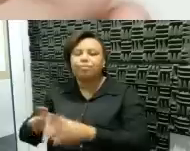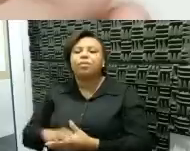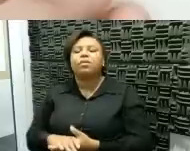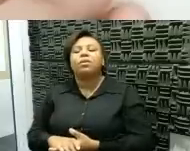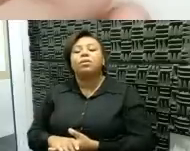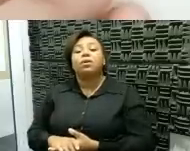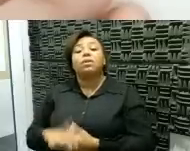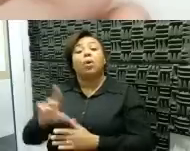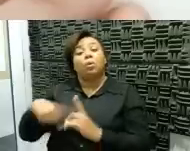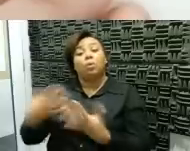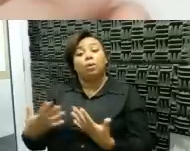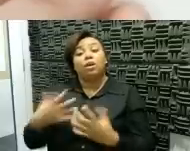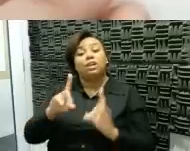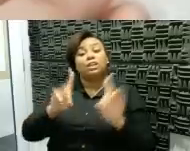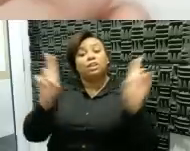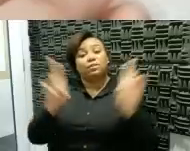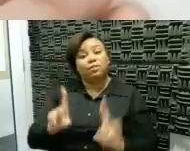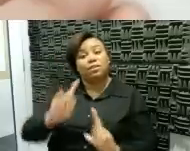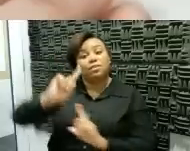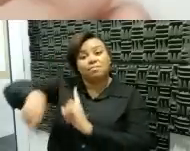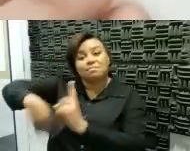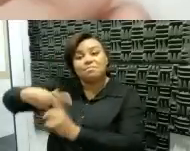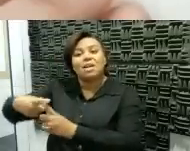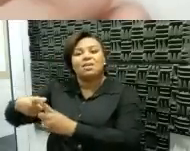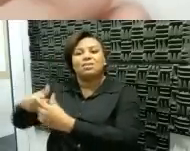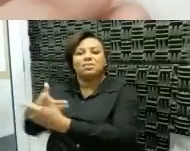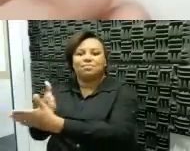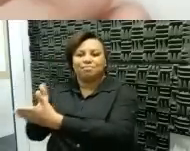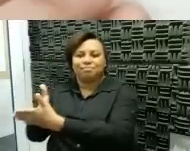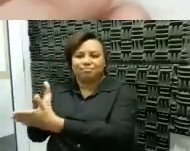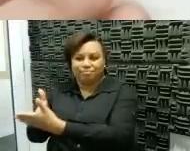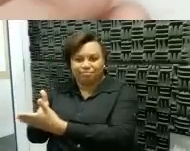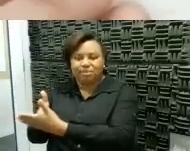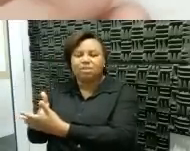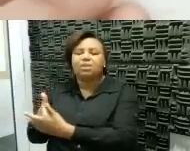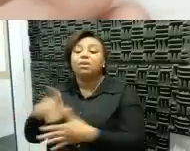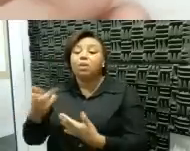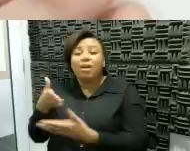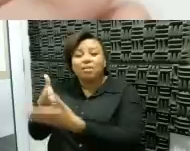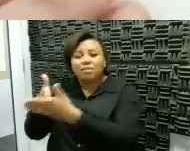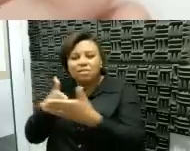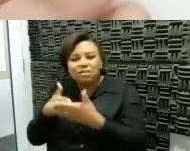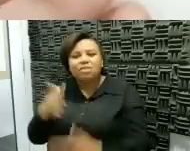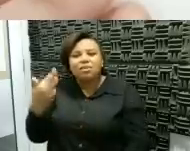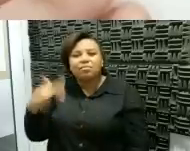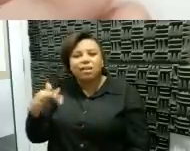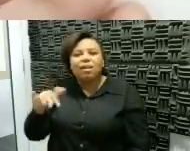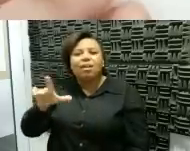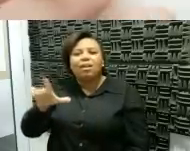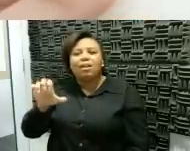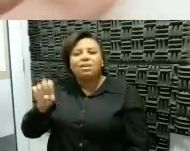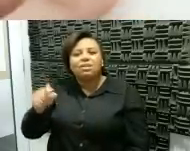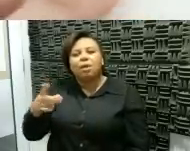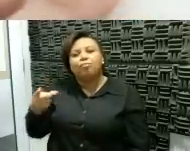mais as barreiras então esses impedimentos essas lesões de longo prazo quando interação com barreiras da